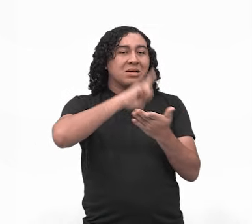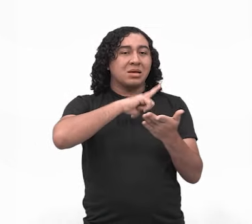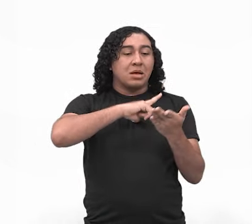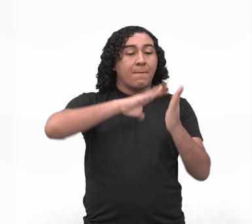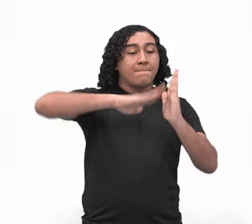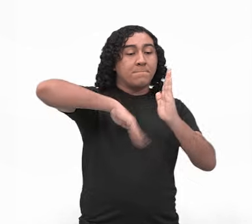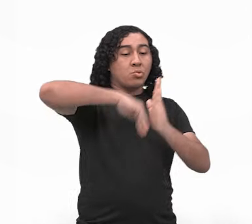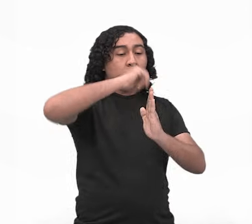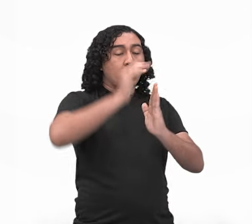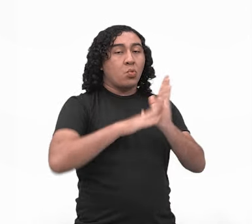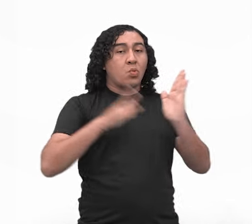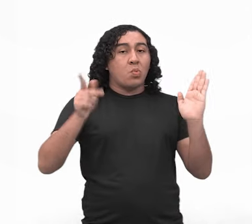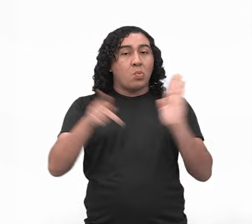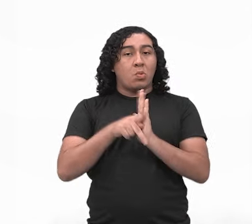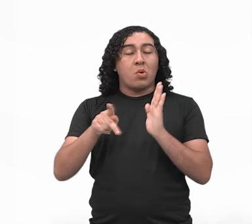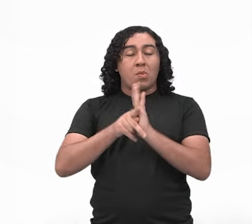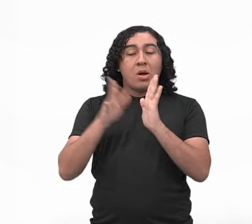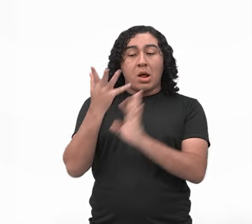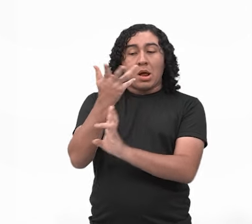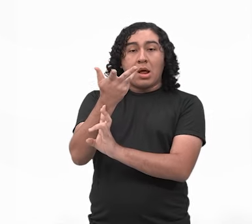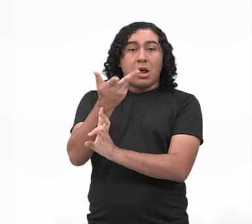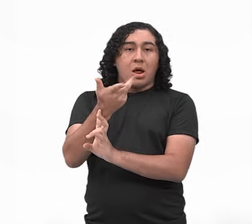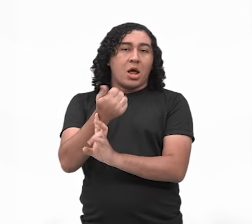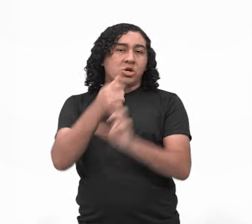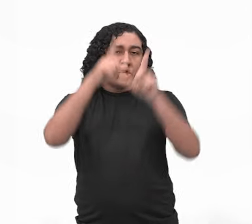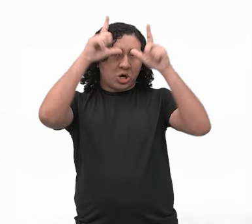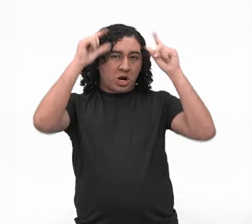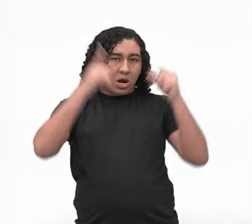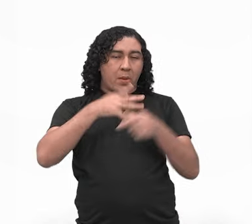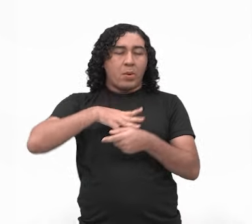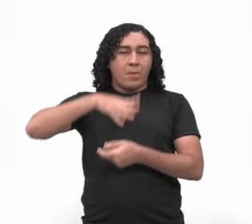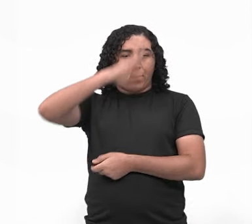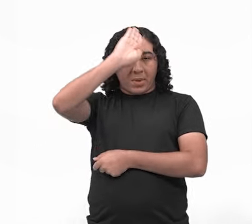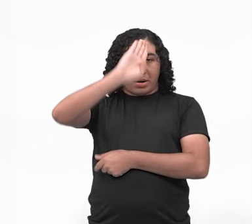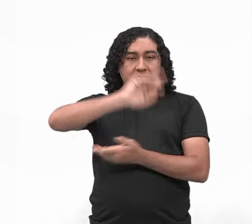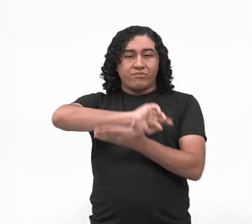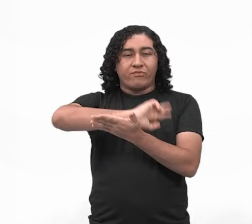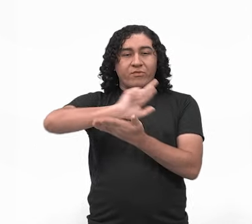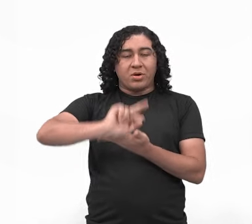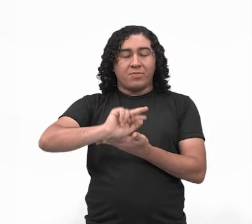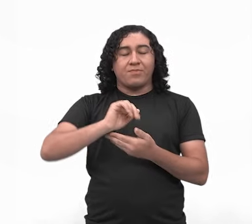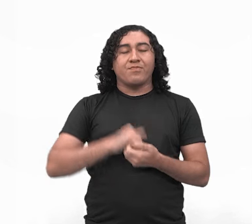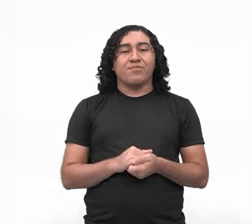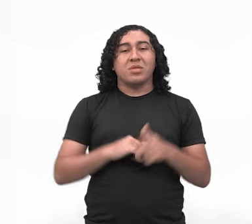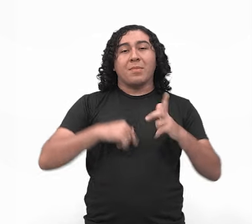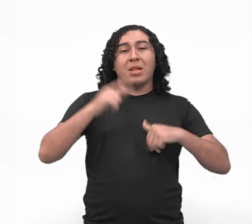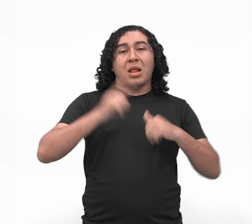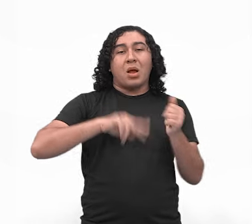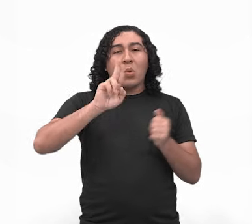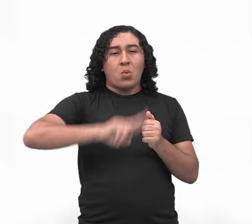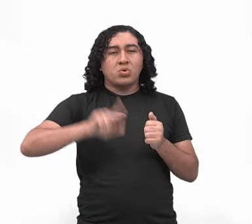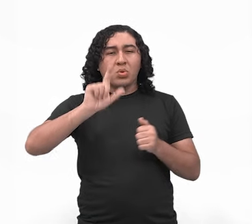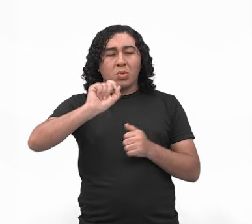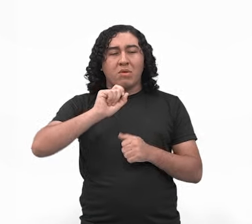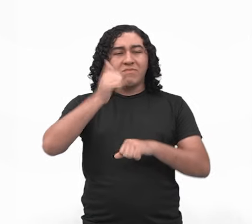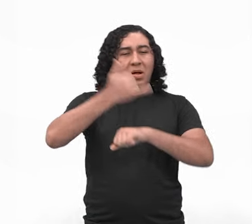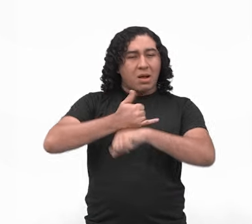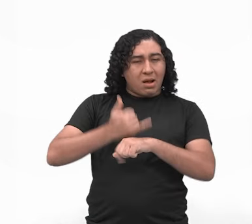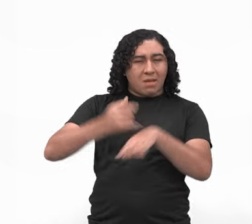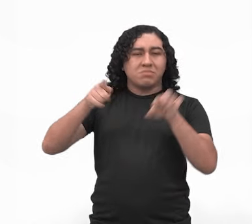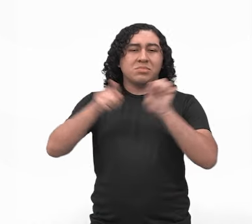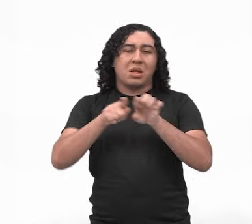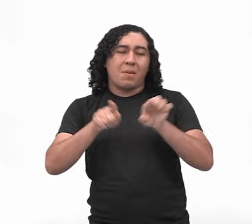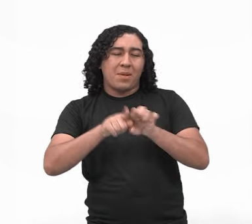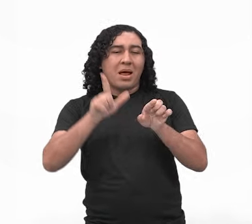Arte grega, arte romana e etc. Os materiais que eram utilizados, mármore, bronze, argila, pedra.